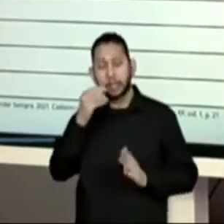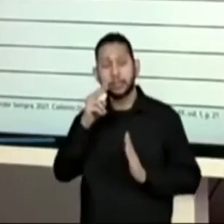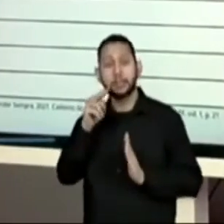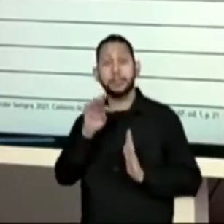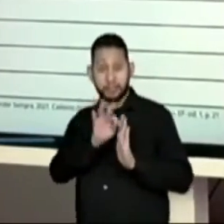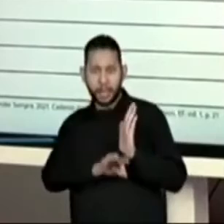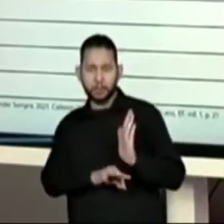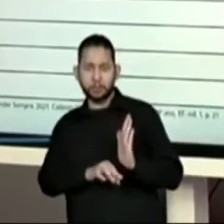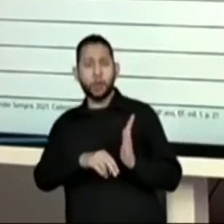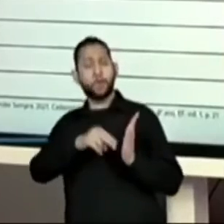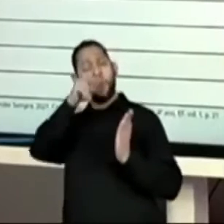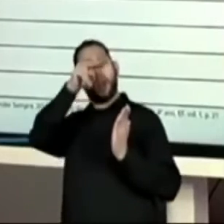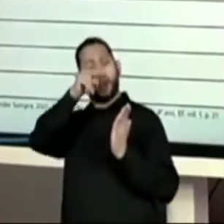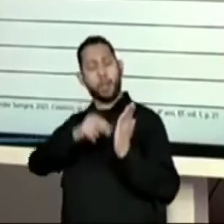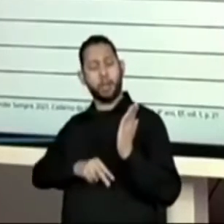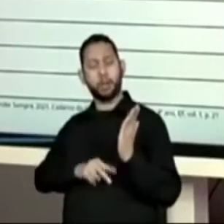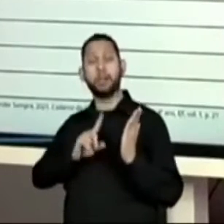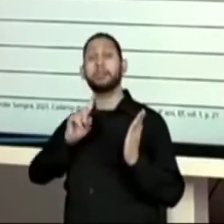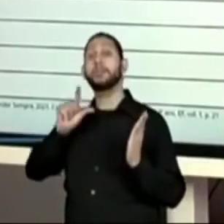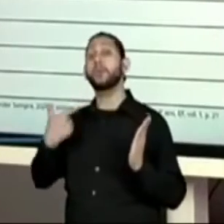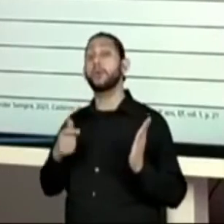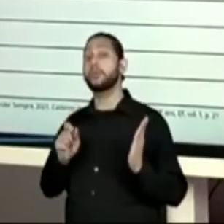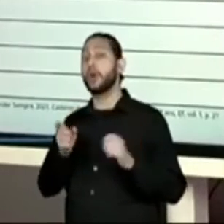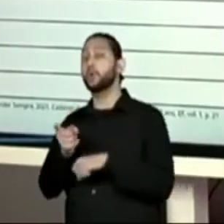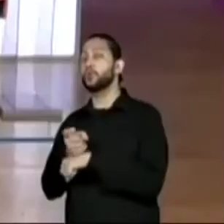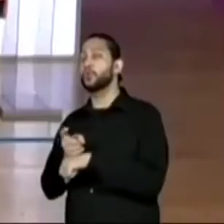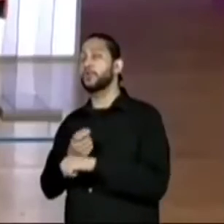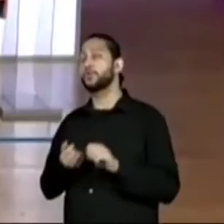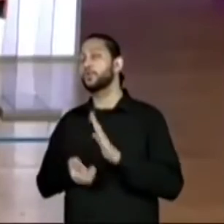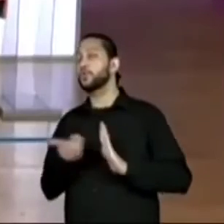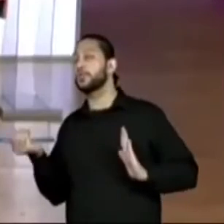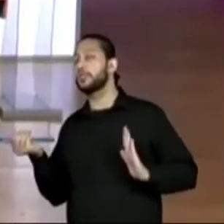os adjetivos para vocês verem como é que fica, tá bom?